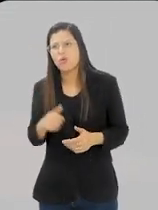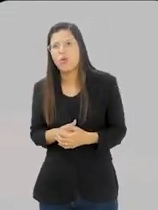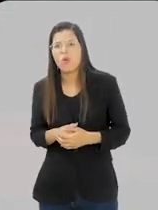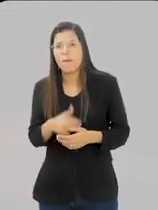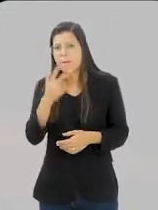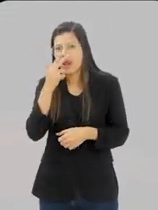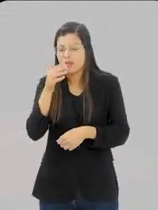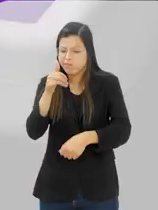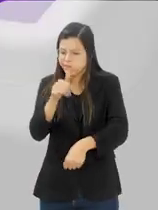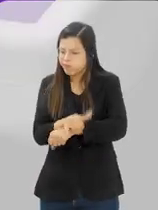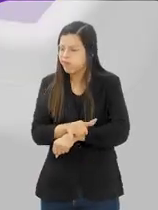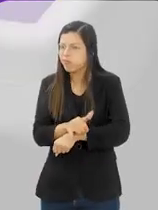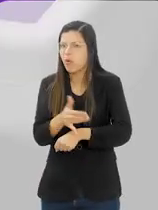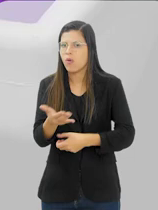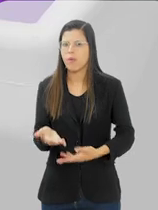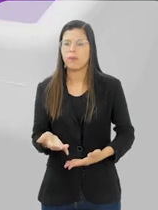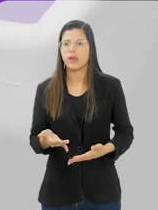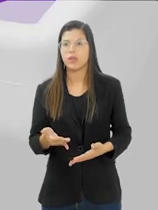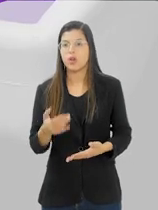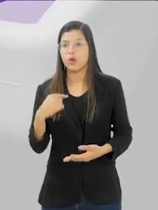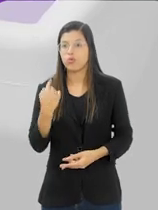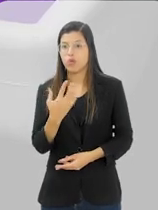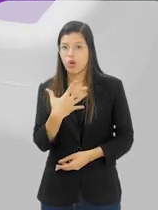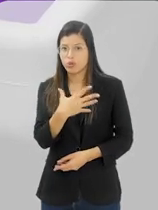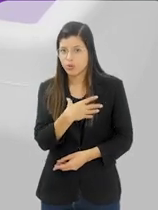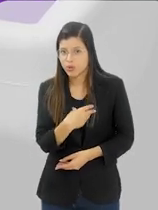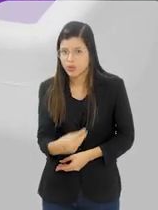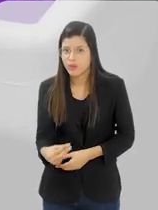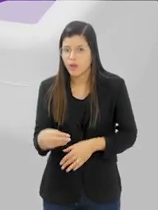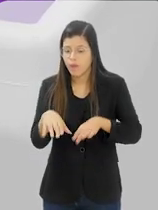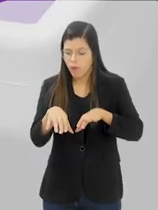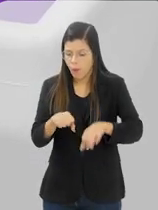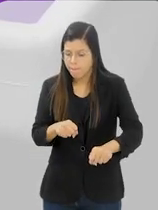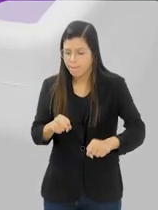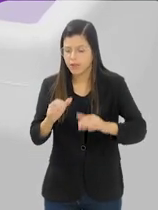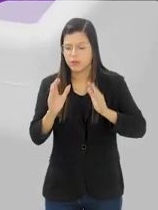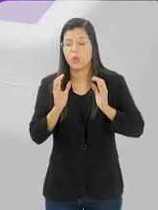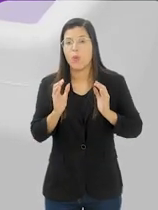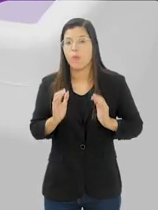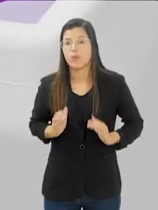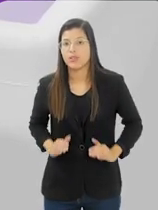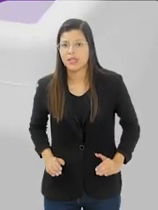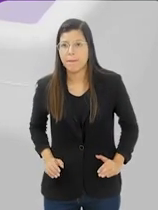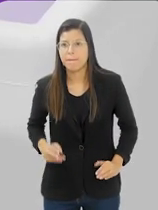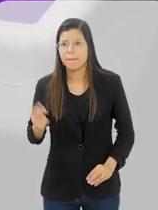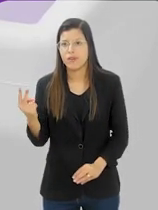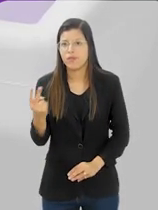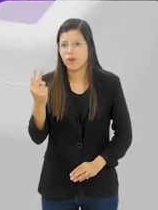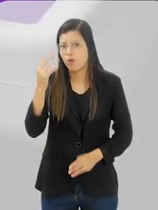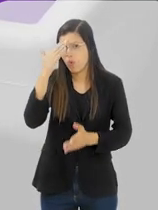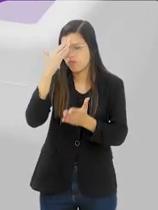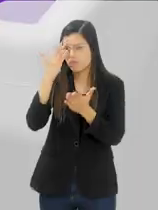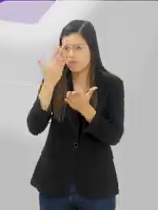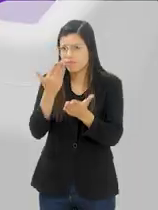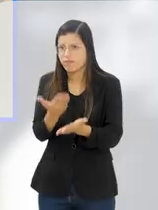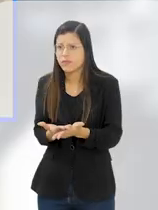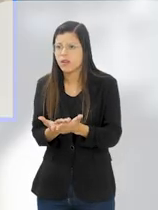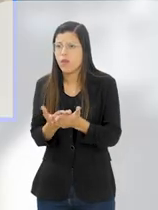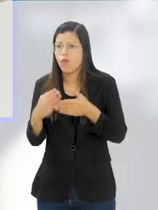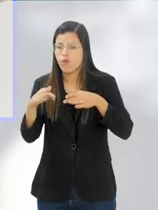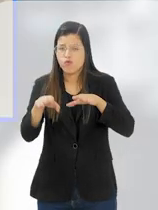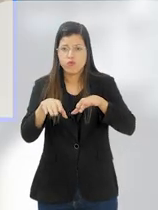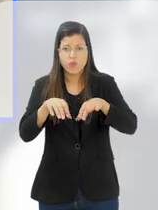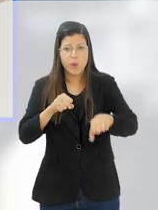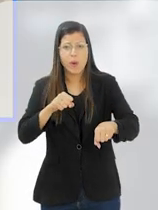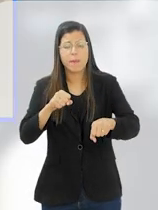grave. Nossos filhos estão sendo formados, a sua personalidade, os seus valores, as suas crenças